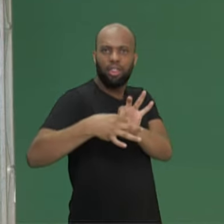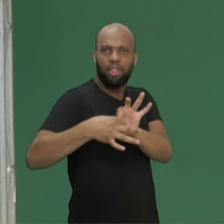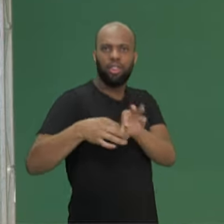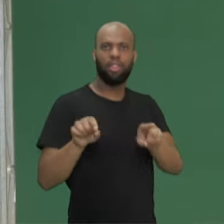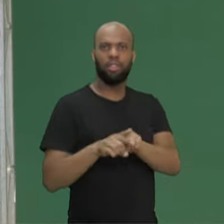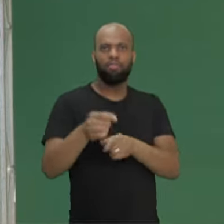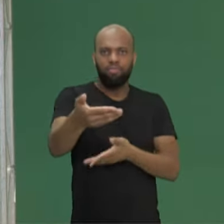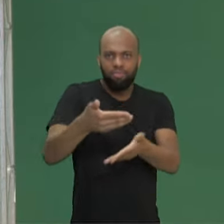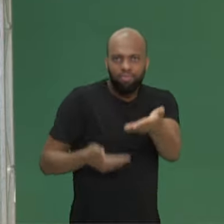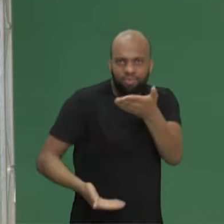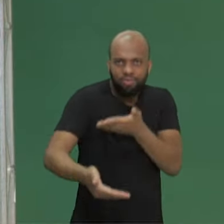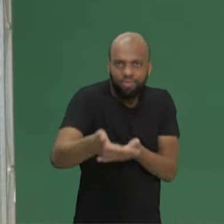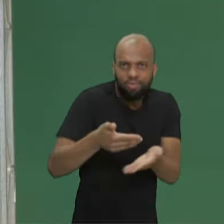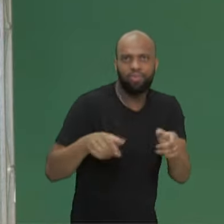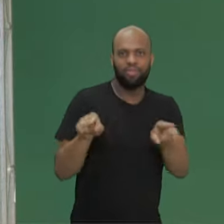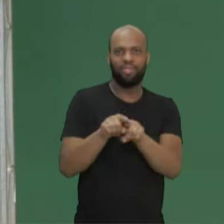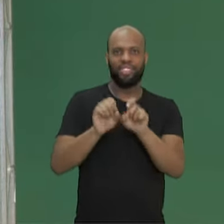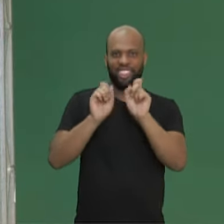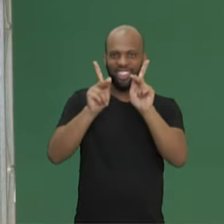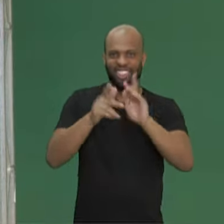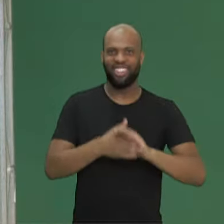grande troca, tá bom?